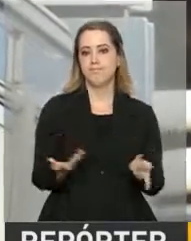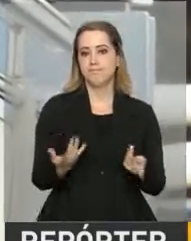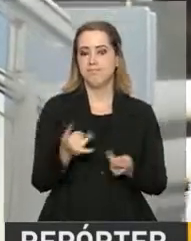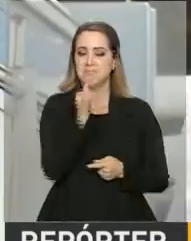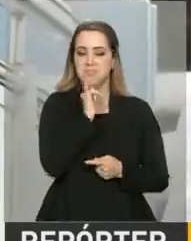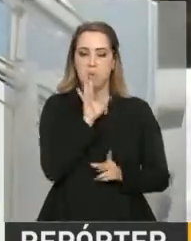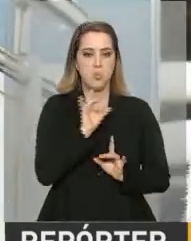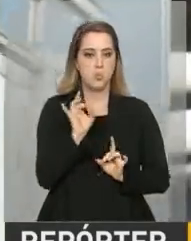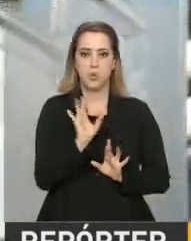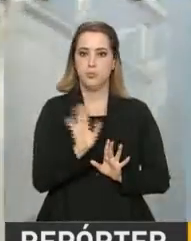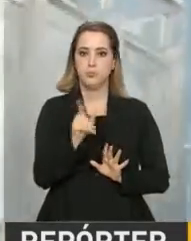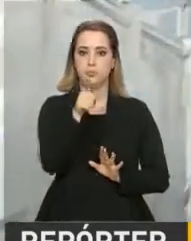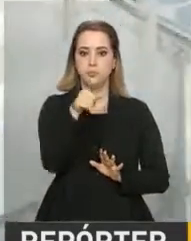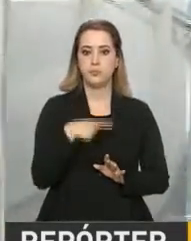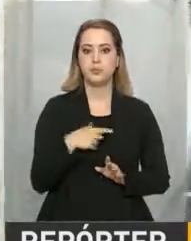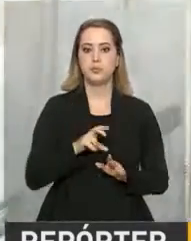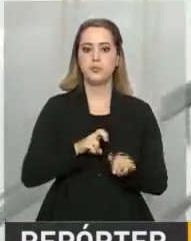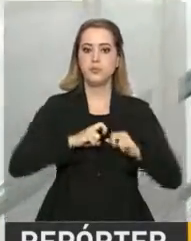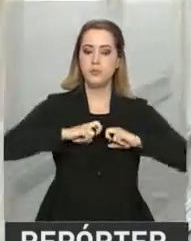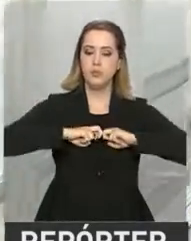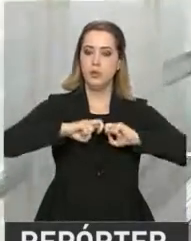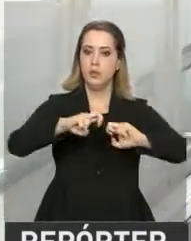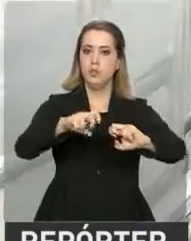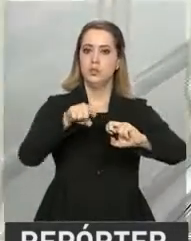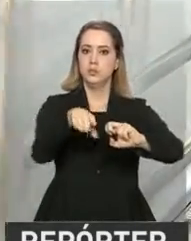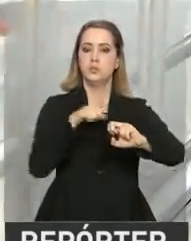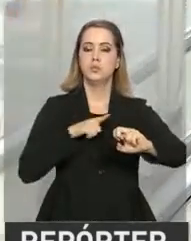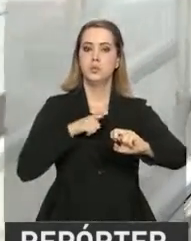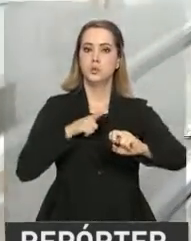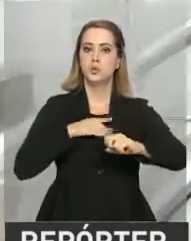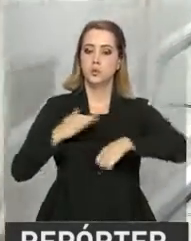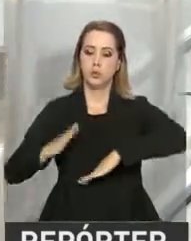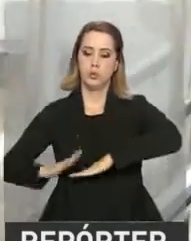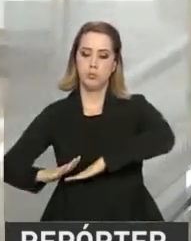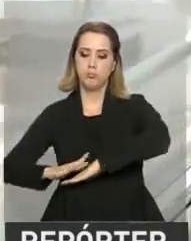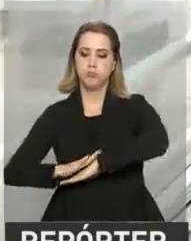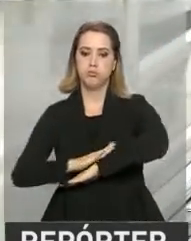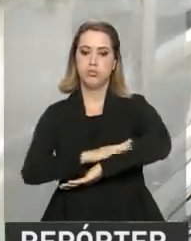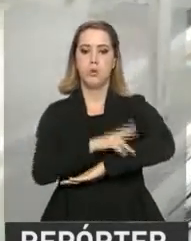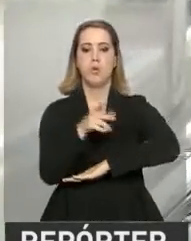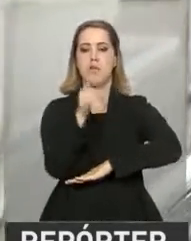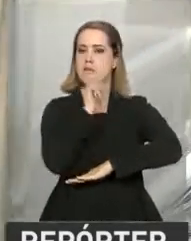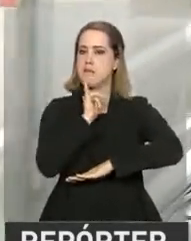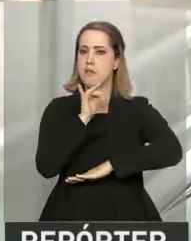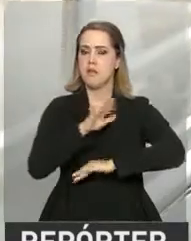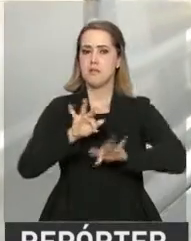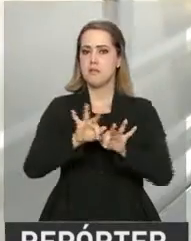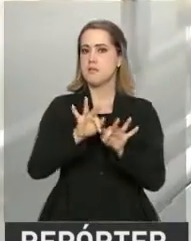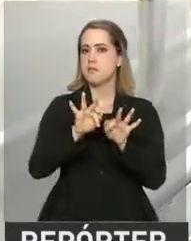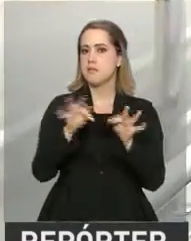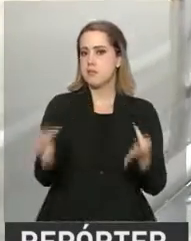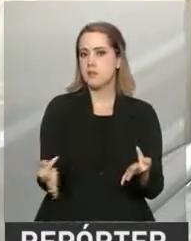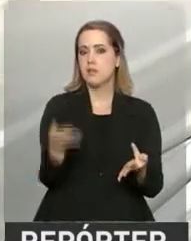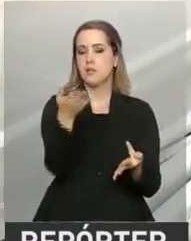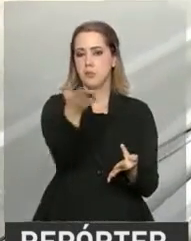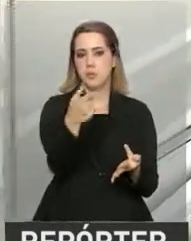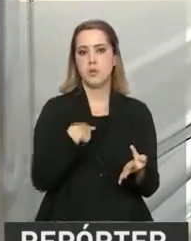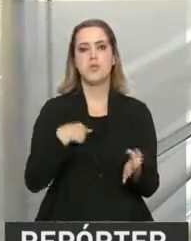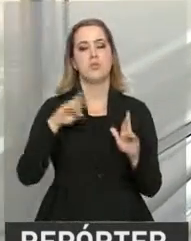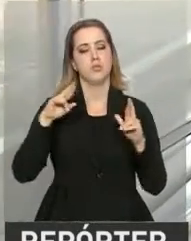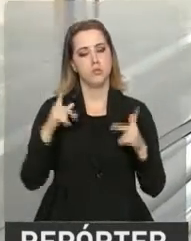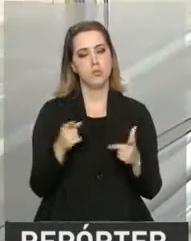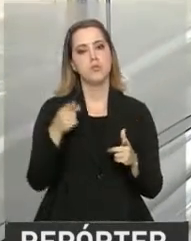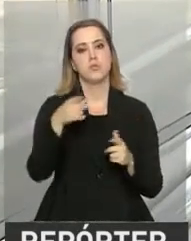Estação Cidadania do metrô é um exemplo de acessibilidade. São estruturas simples, como esta rampa, que fazem muita diferença